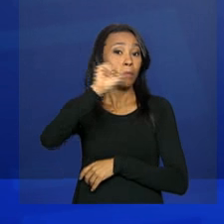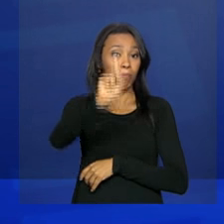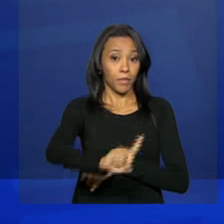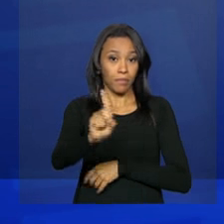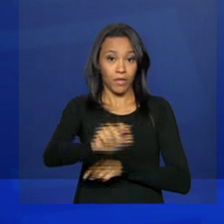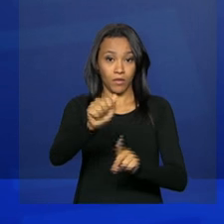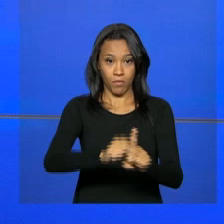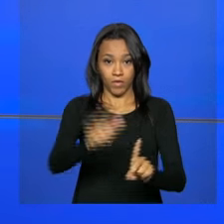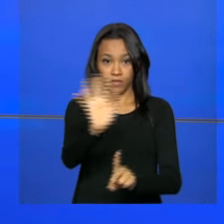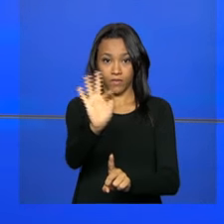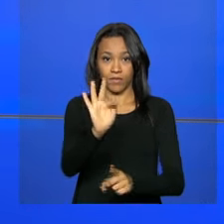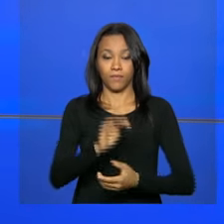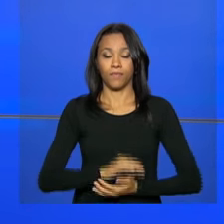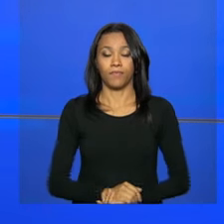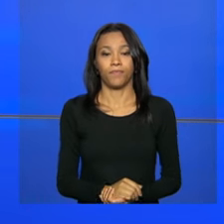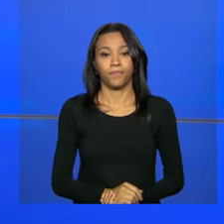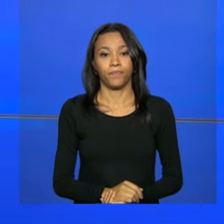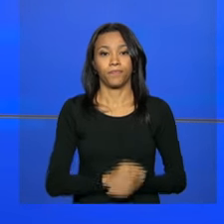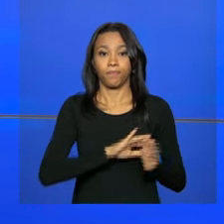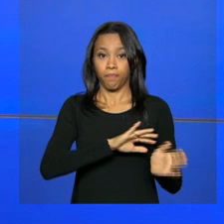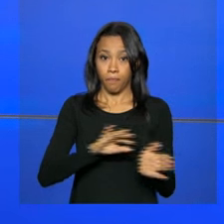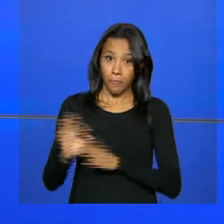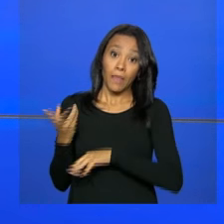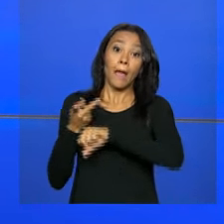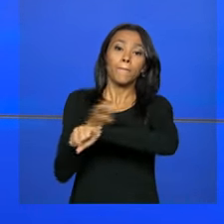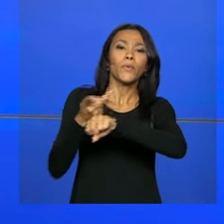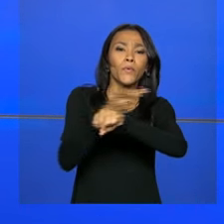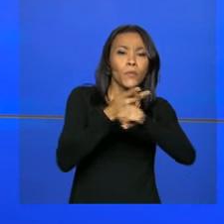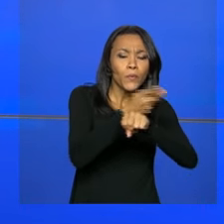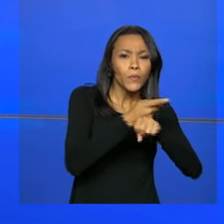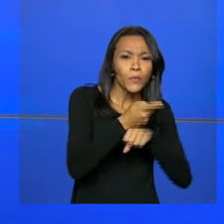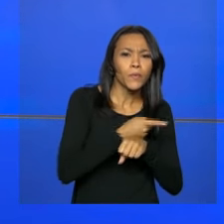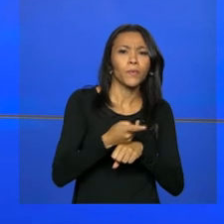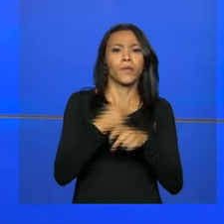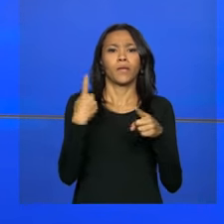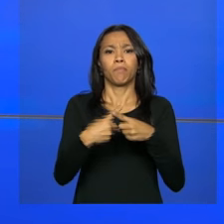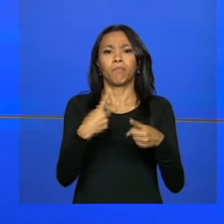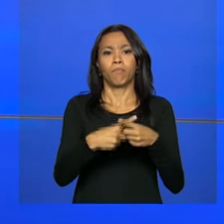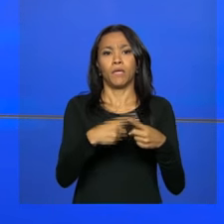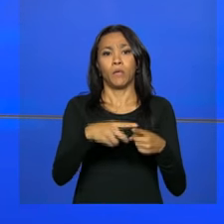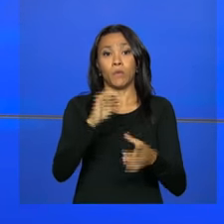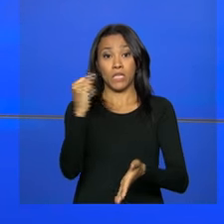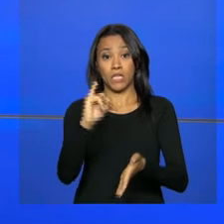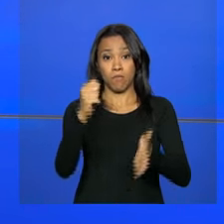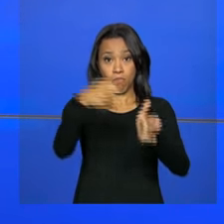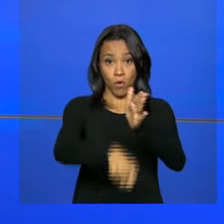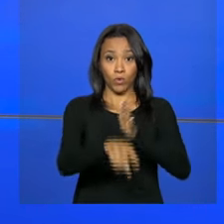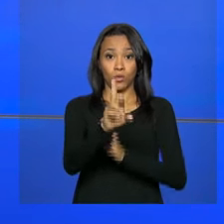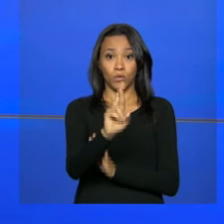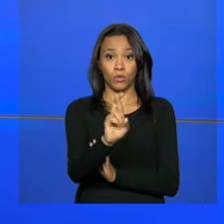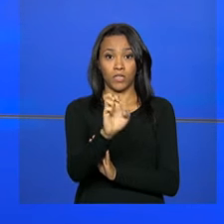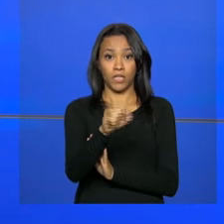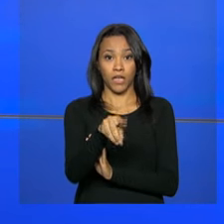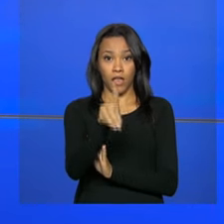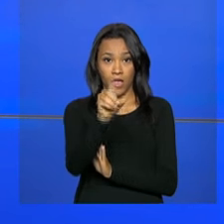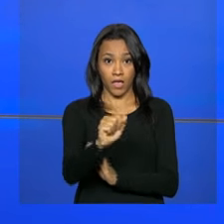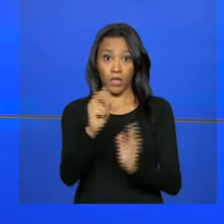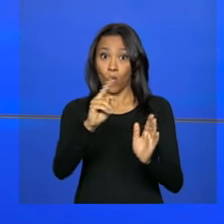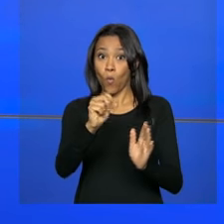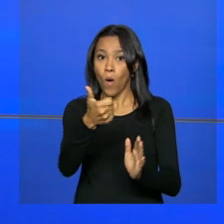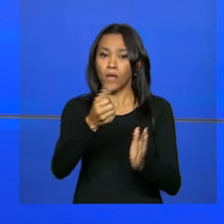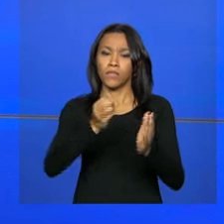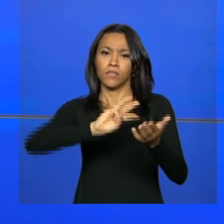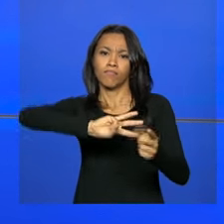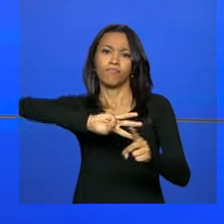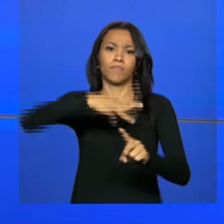de fevereiro A Procura pelo rascunho da declaração do Imposto de Renda quase triplicou em relação ao